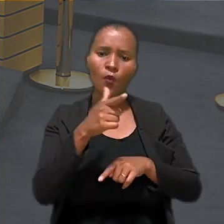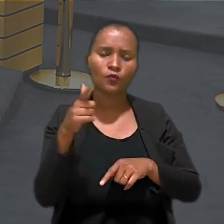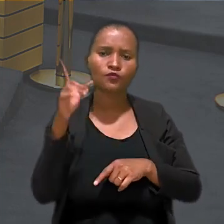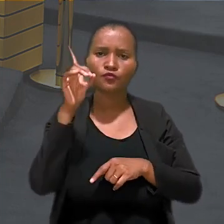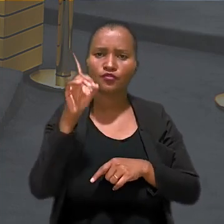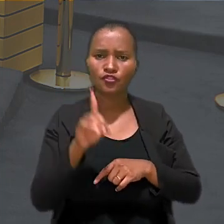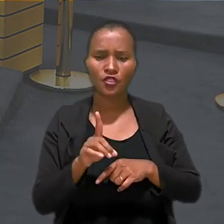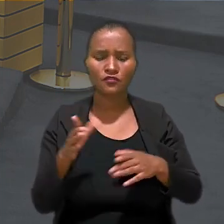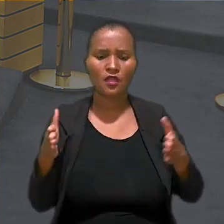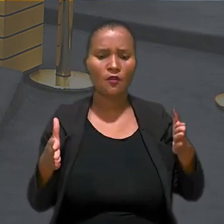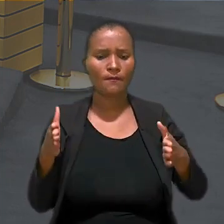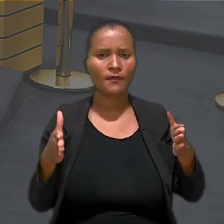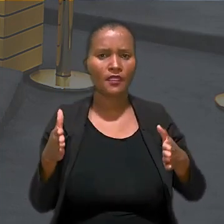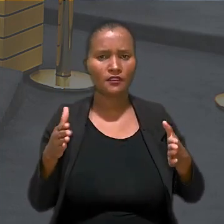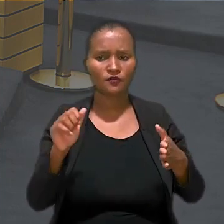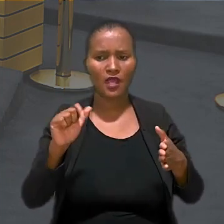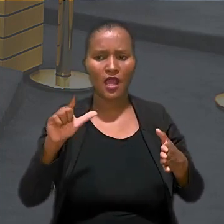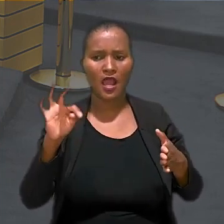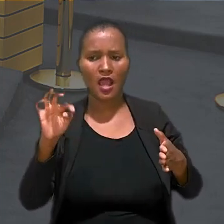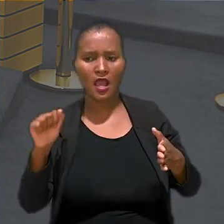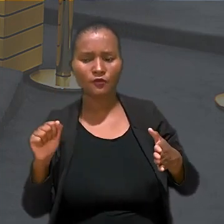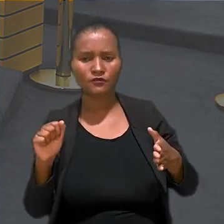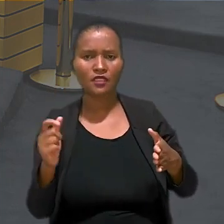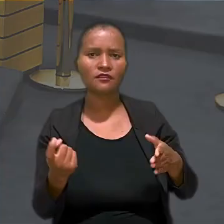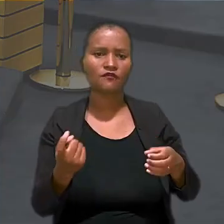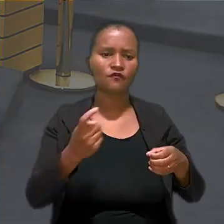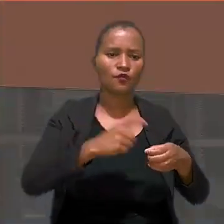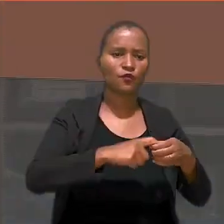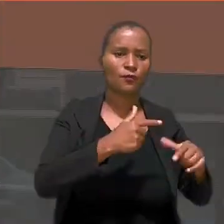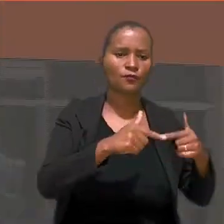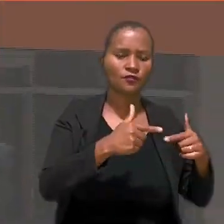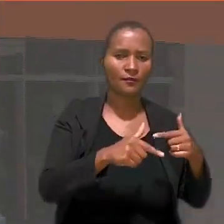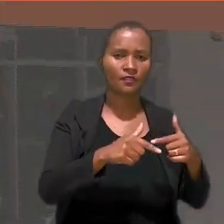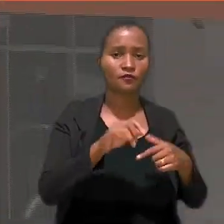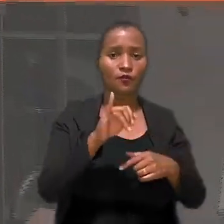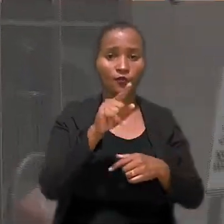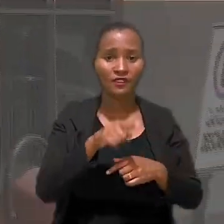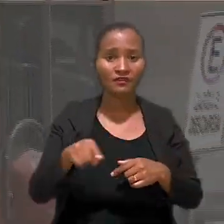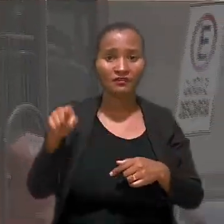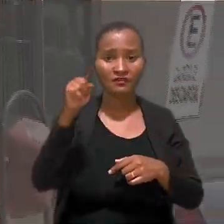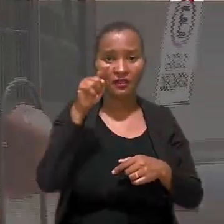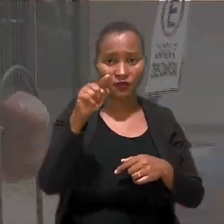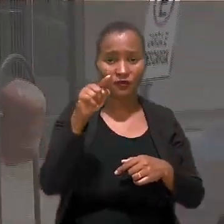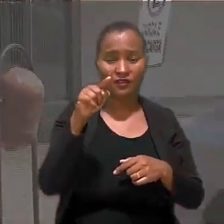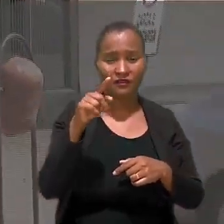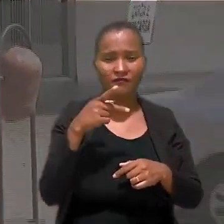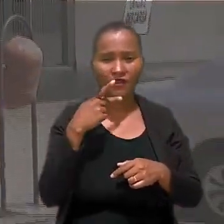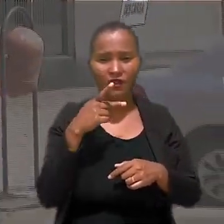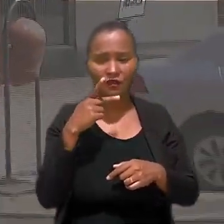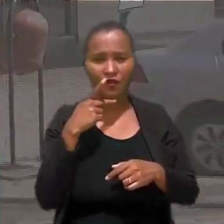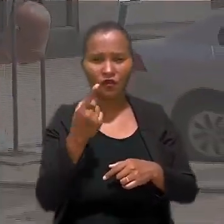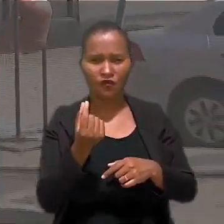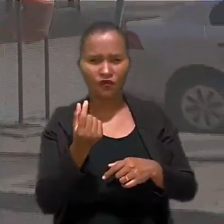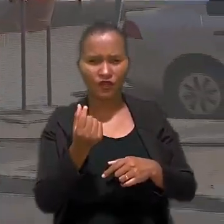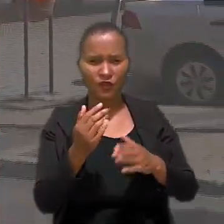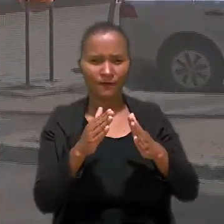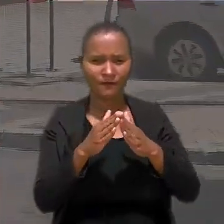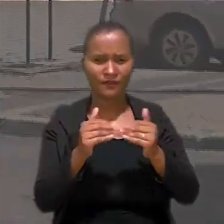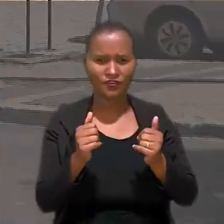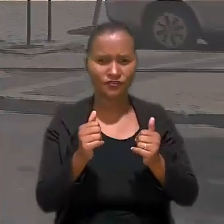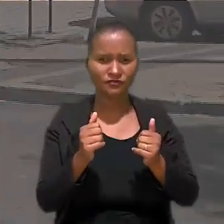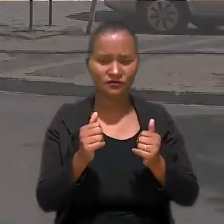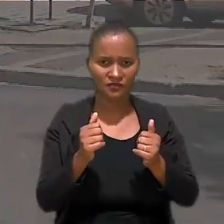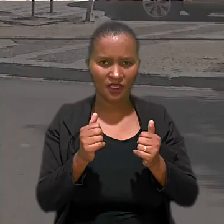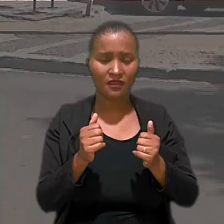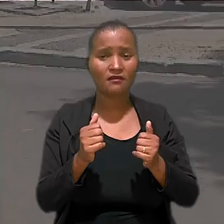direitos relativos ao período entre a alta e a reintegração. O Itaú requereu que o valor atribuído aos pedidos relacionados